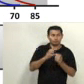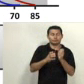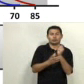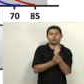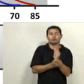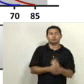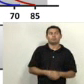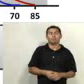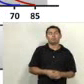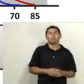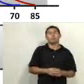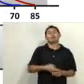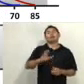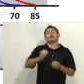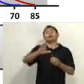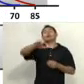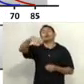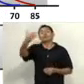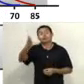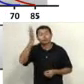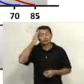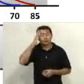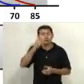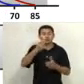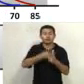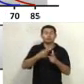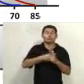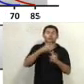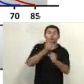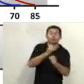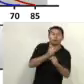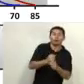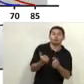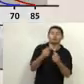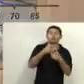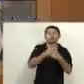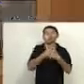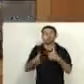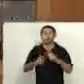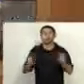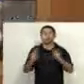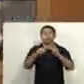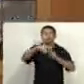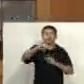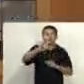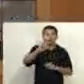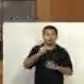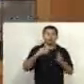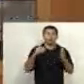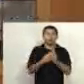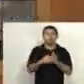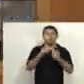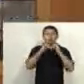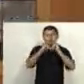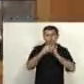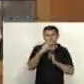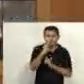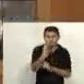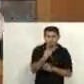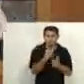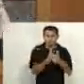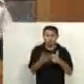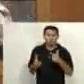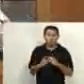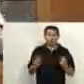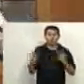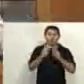me garante, tá? E quando que eu sei quando eu devo somar ou subtrair o valor da média? Nesse último exemplo, no item B, eu subtraí, eu